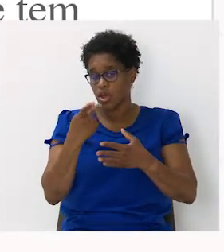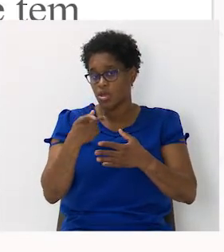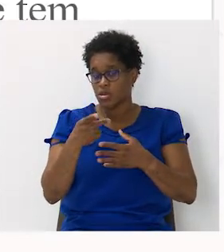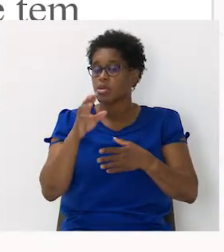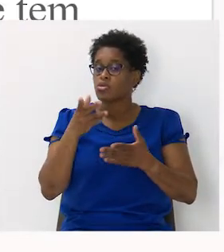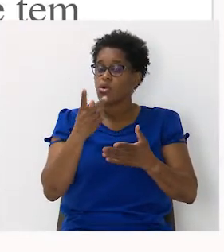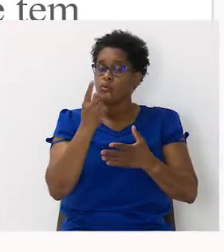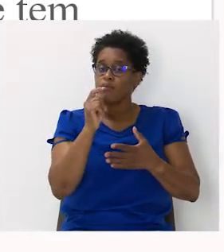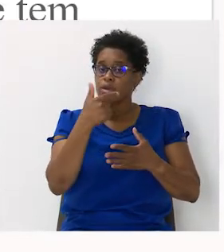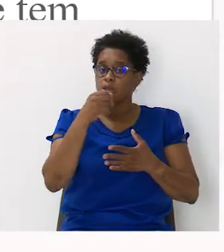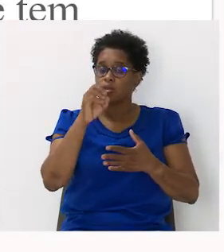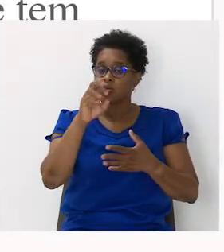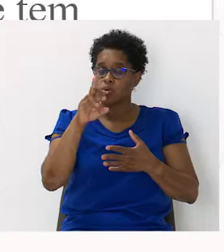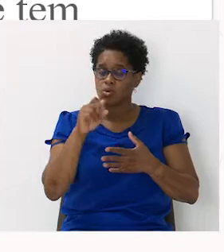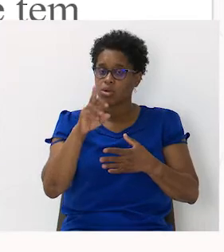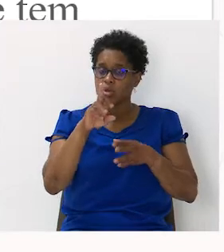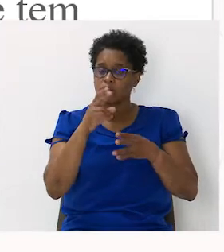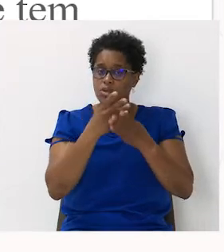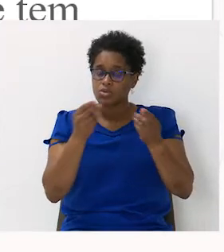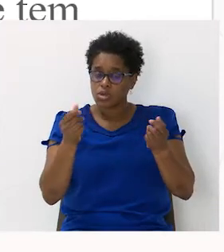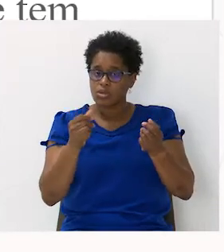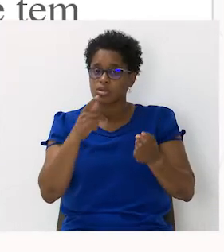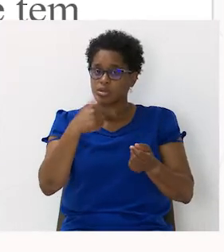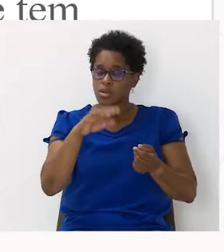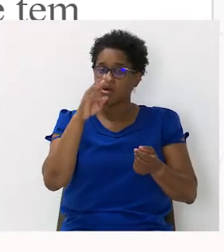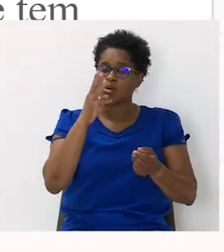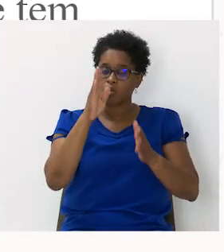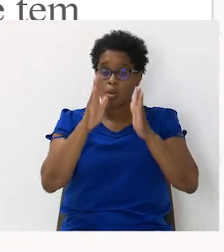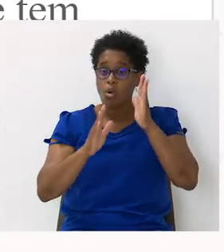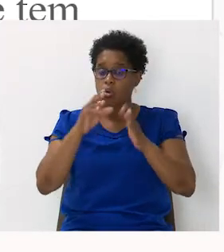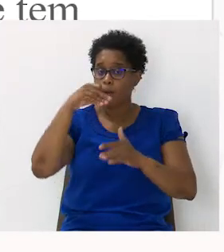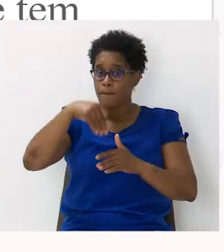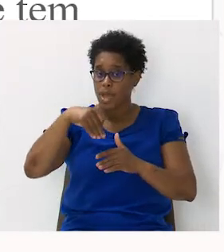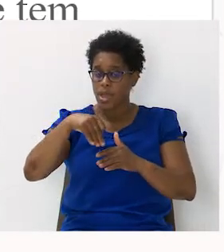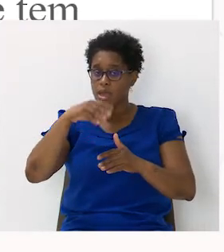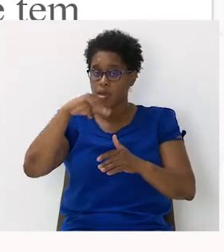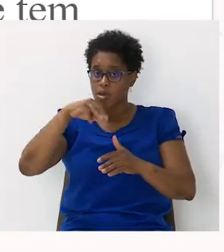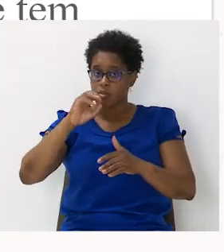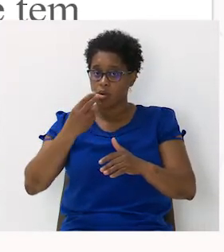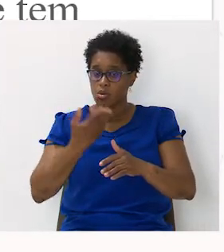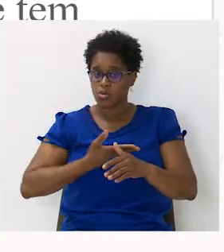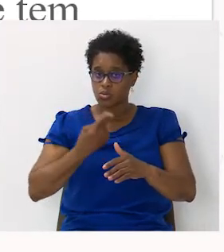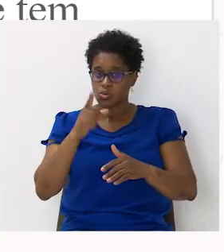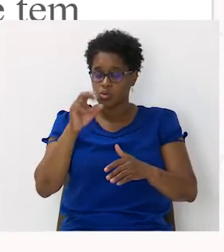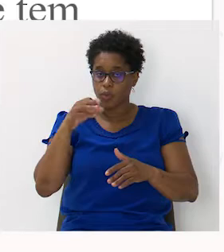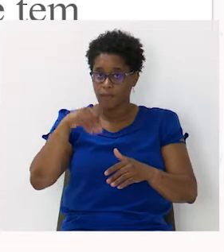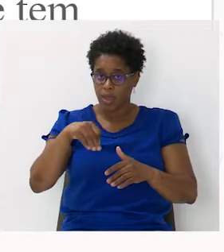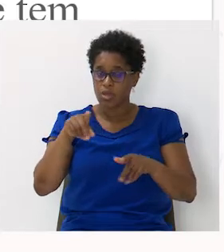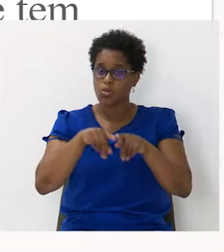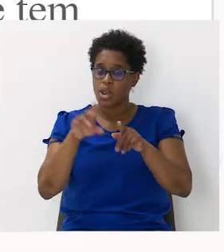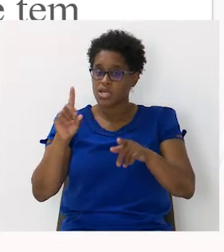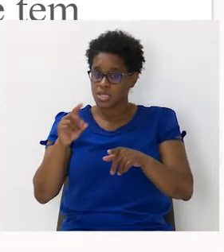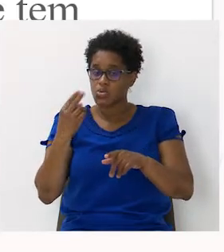o vetor resultante tem módulo P igual a 6 unidades. Ou seja,